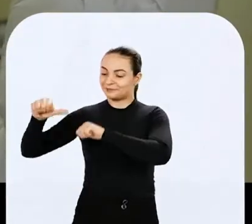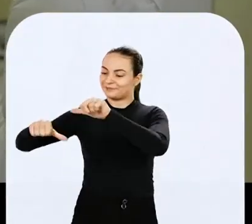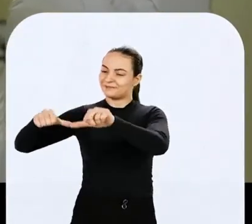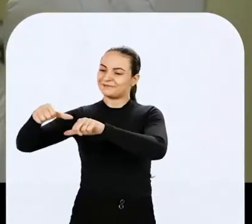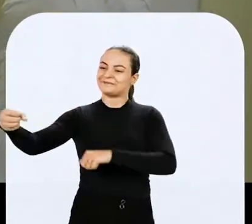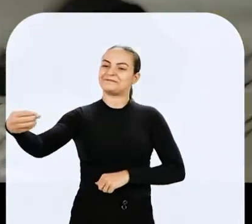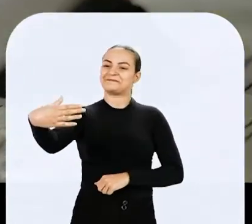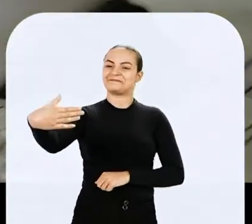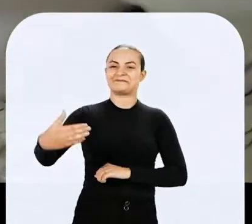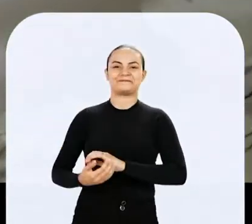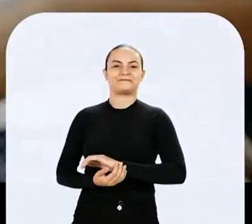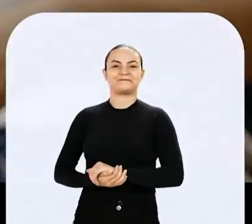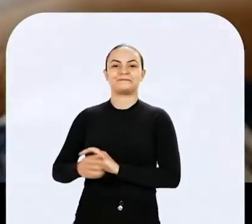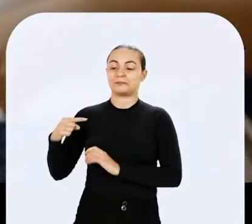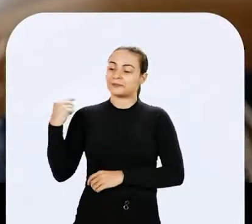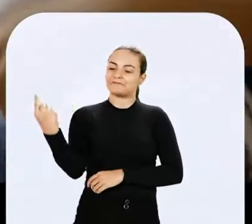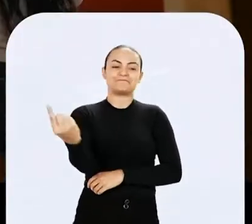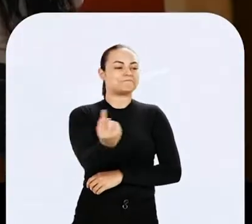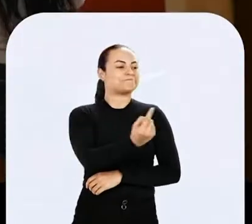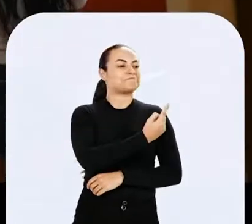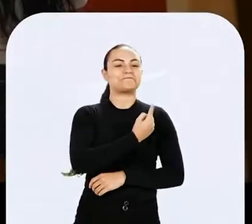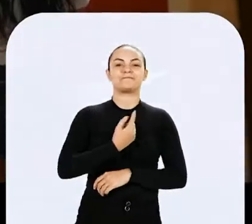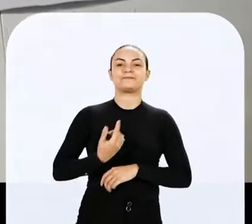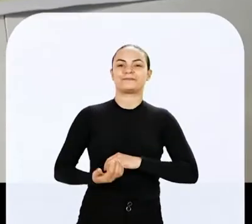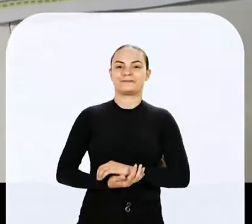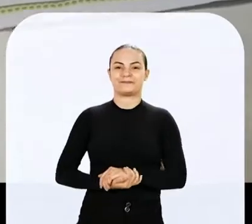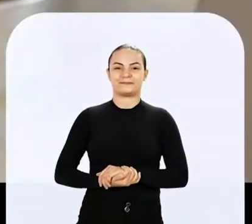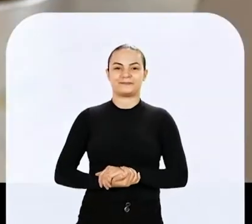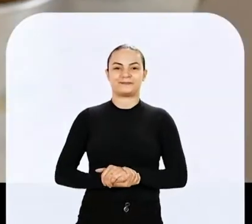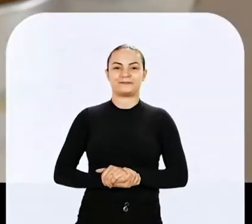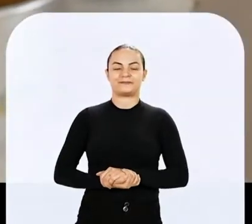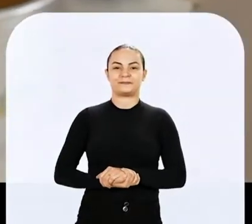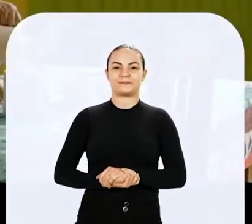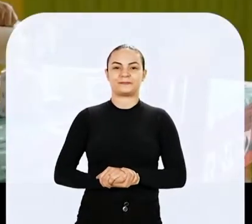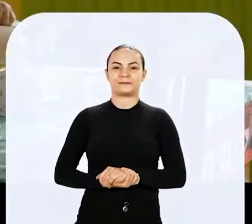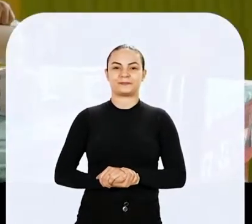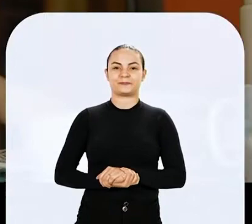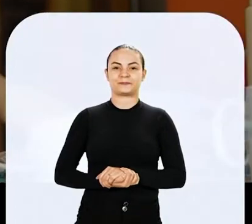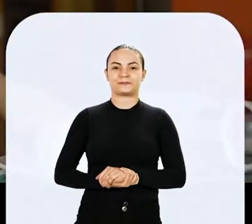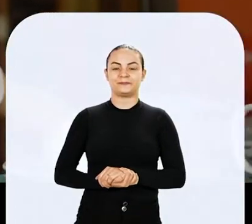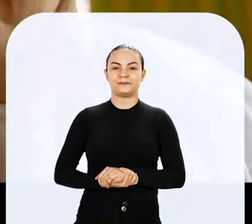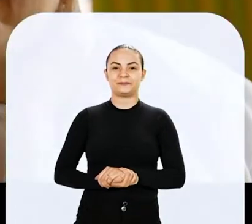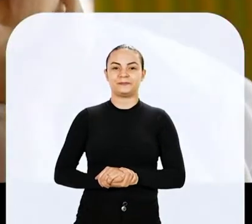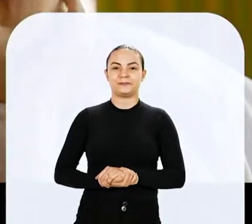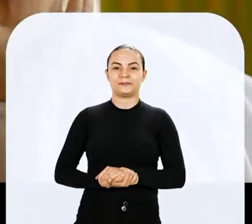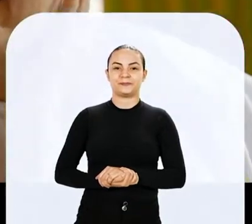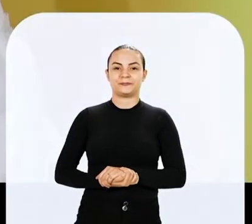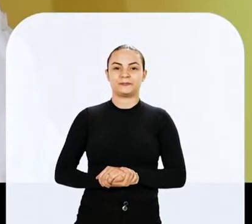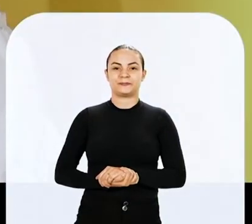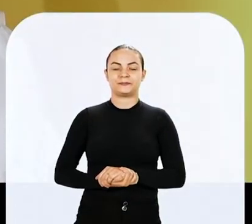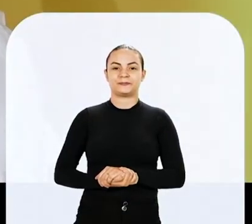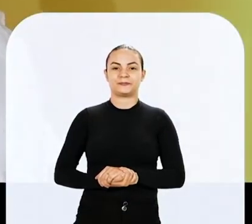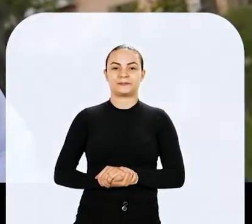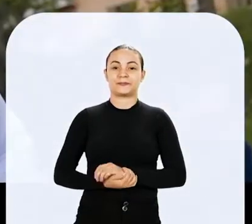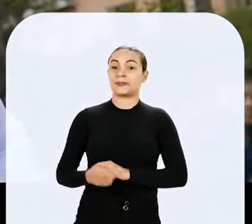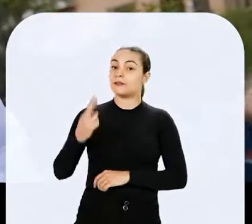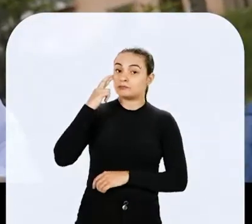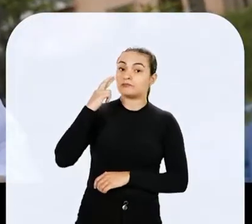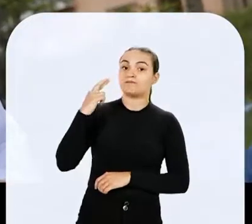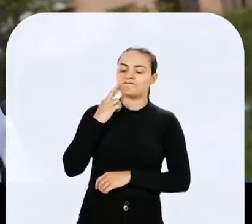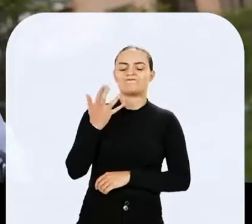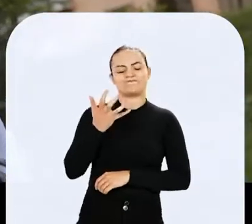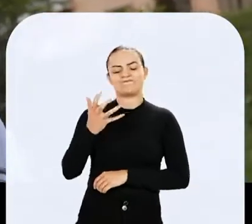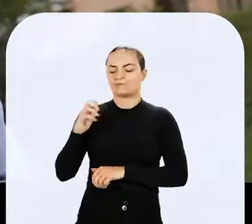que vai até cada canto do estado, hospitais modernos e profissionais respeitados e com apoio para fazerem o seu